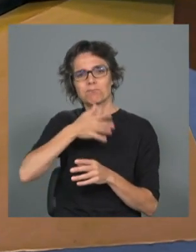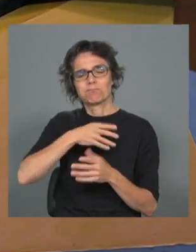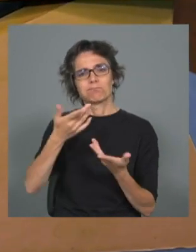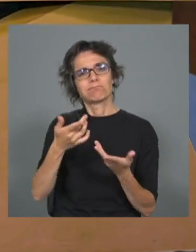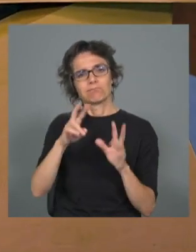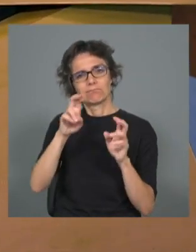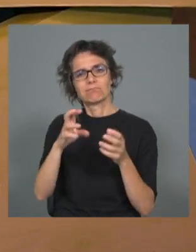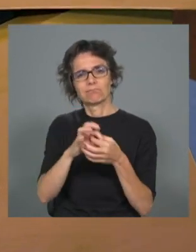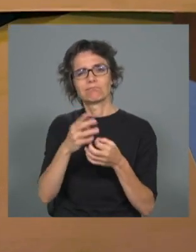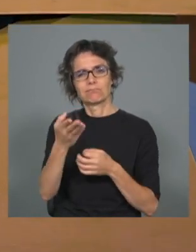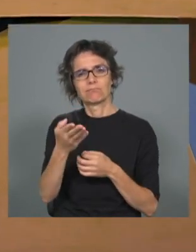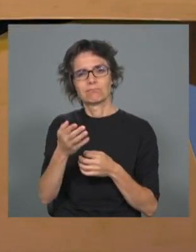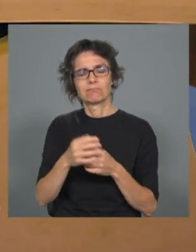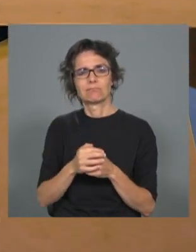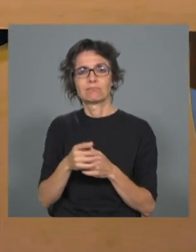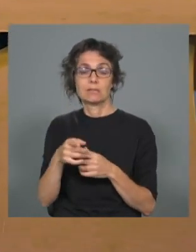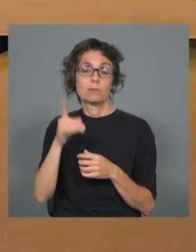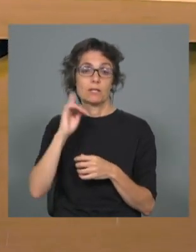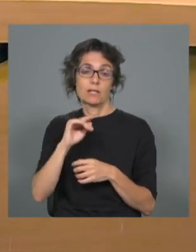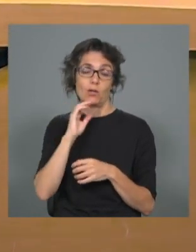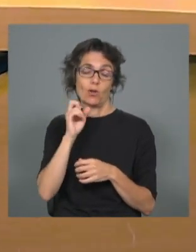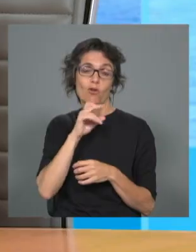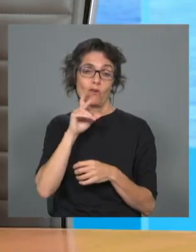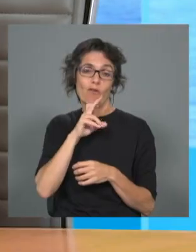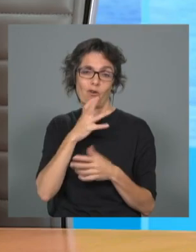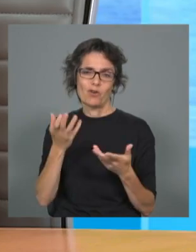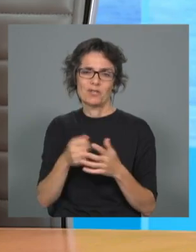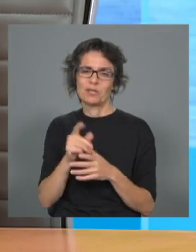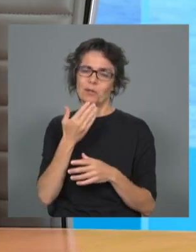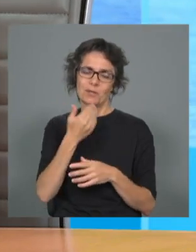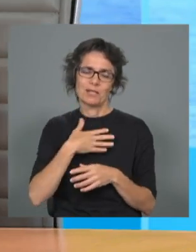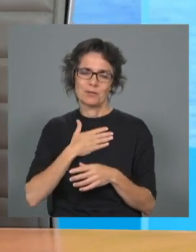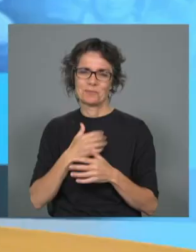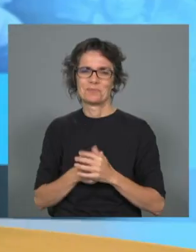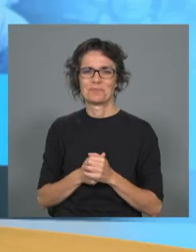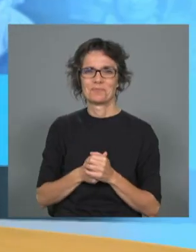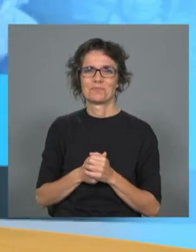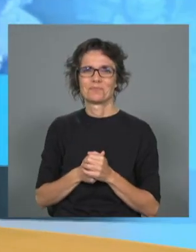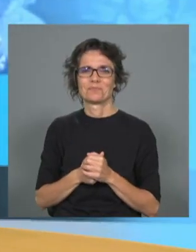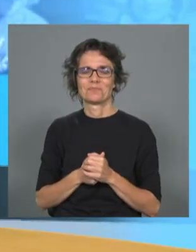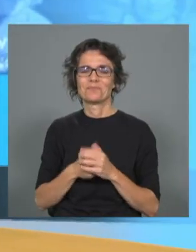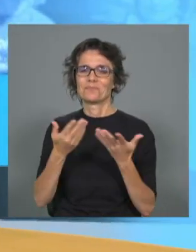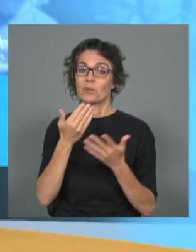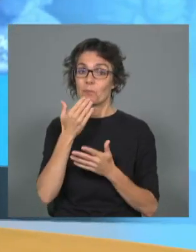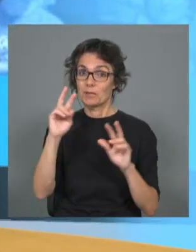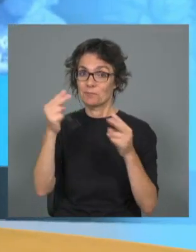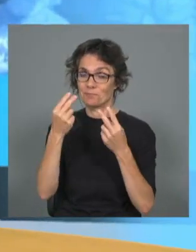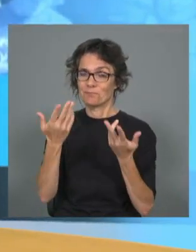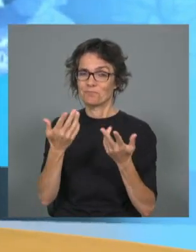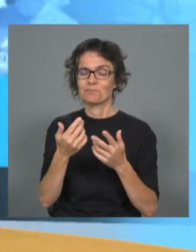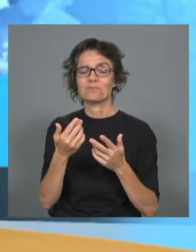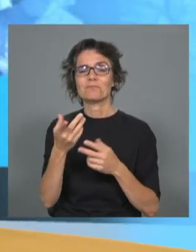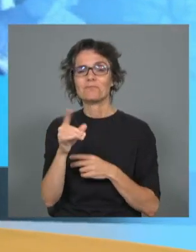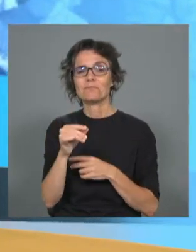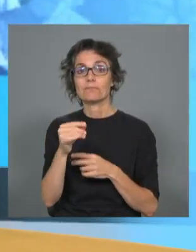falarmos desta realidade, ainda na sequência deste Dia dos Avós. Muito obrigada eu pelo convite. Termino a agradecer a sua atenção